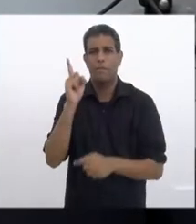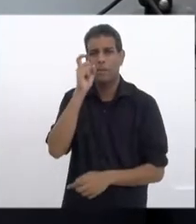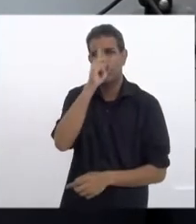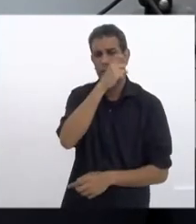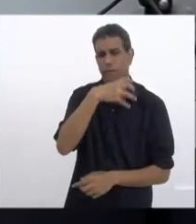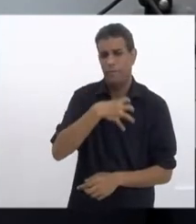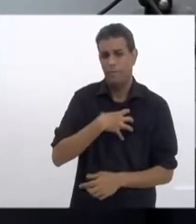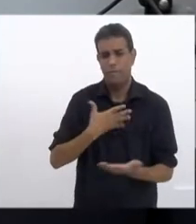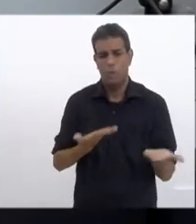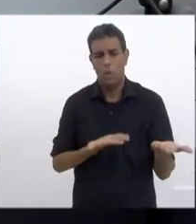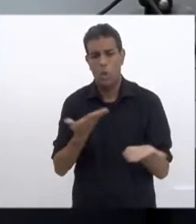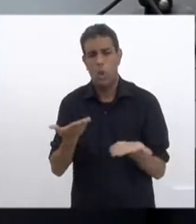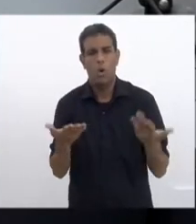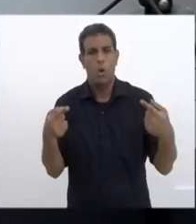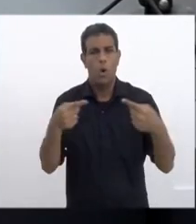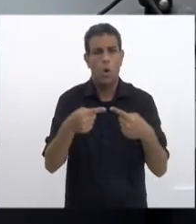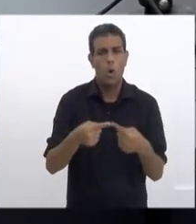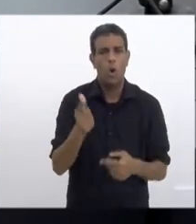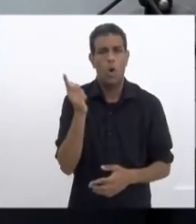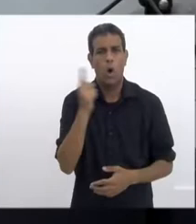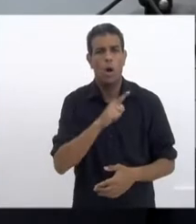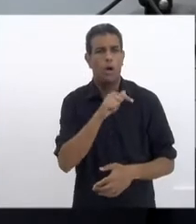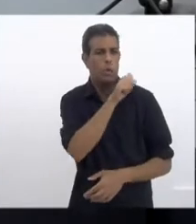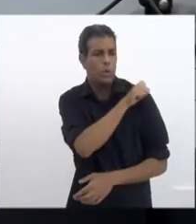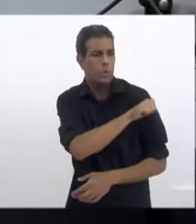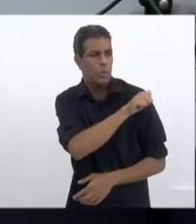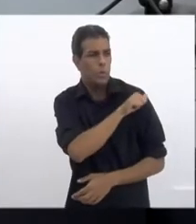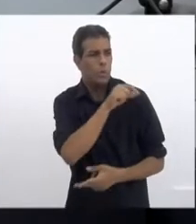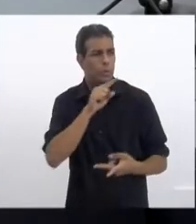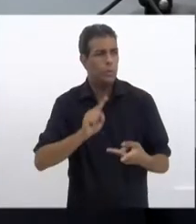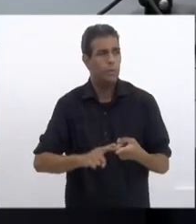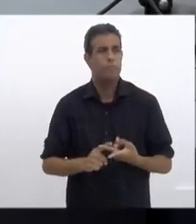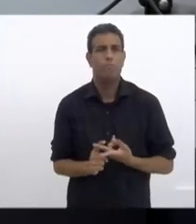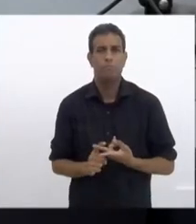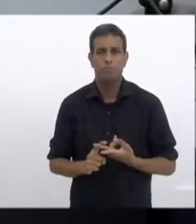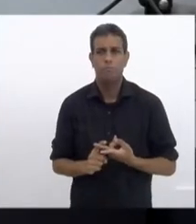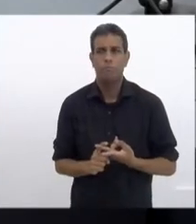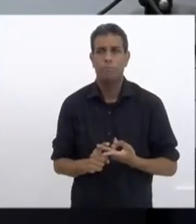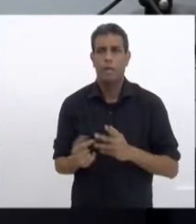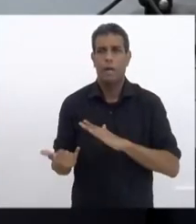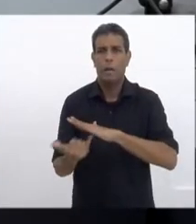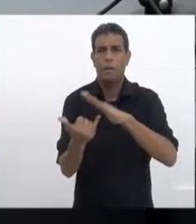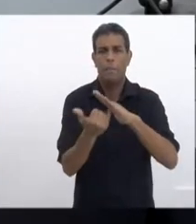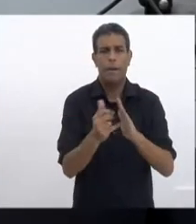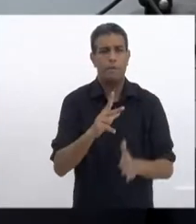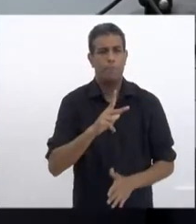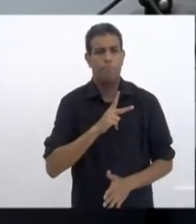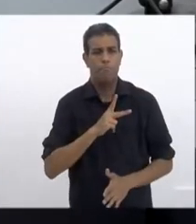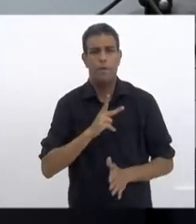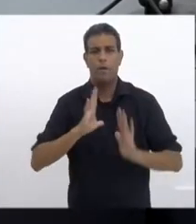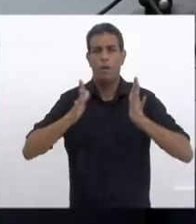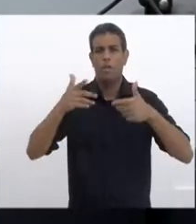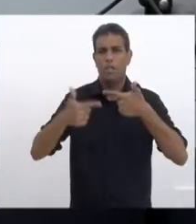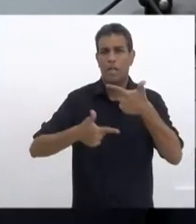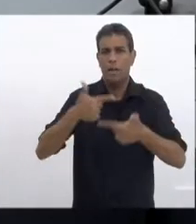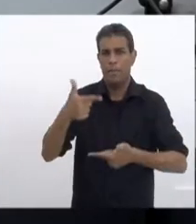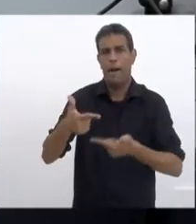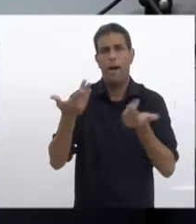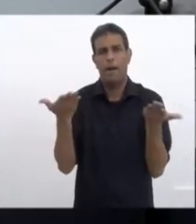hoje, né, tem que se envolver todos nós, o Estado, né, as entidades privadas que fazem um trabalho